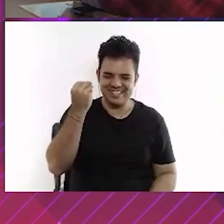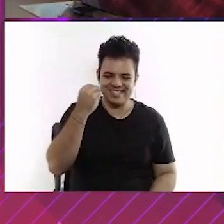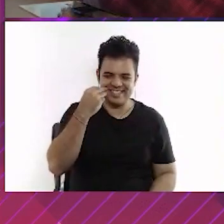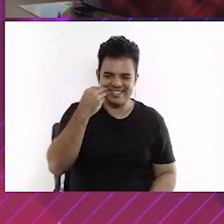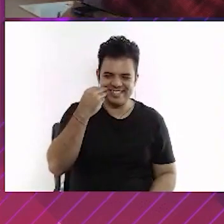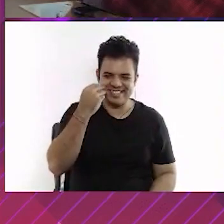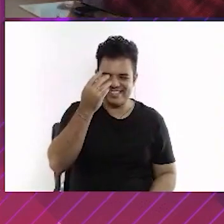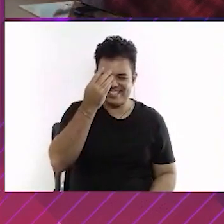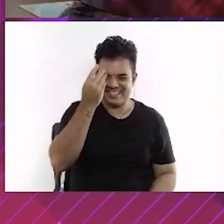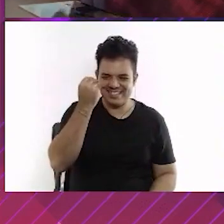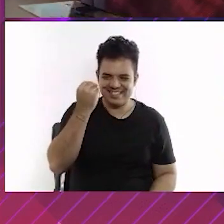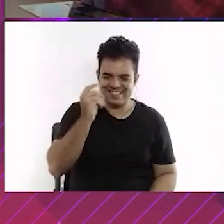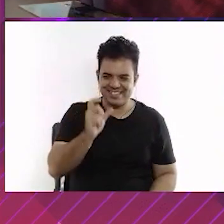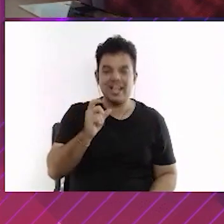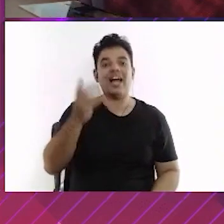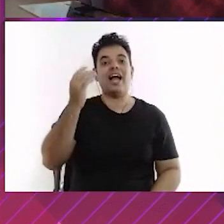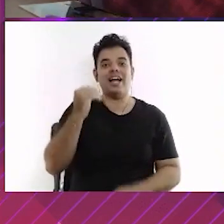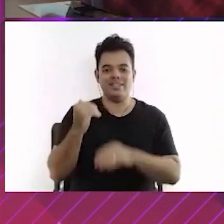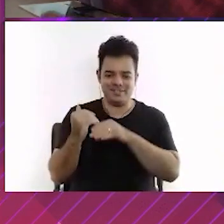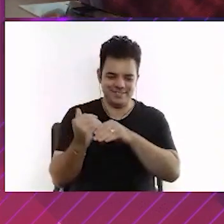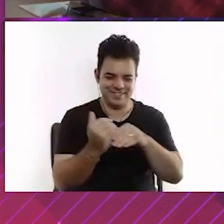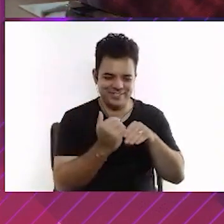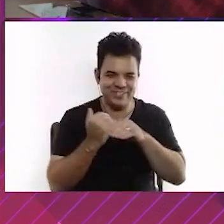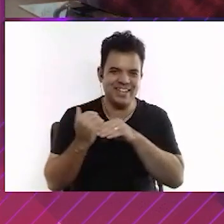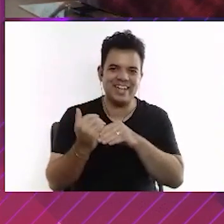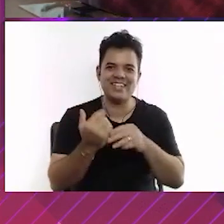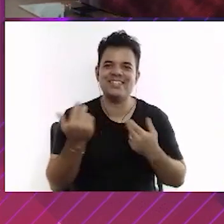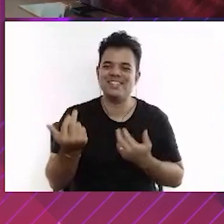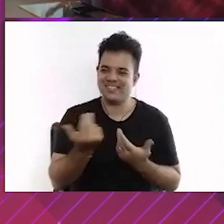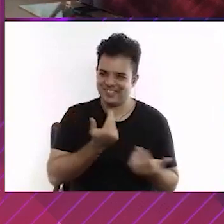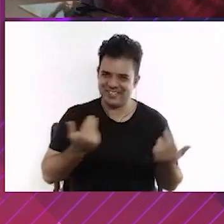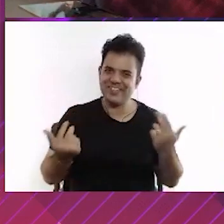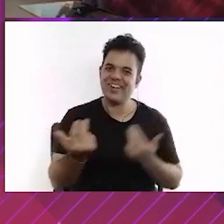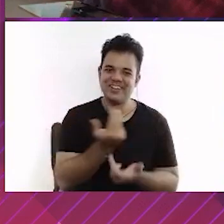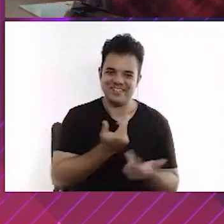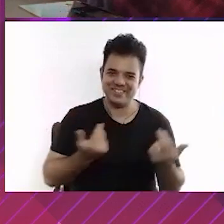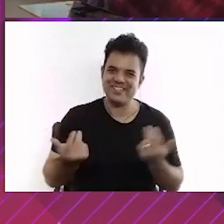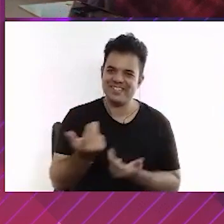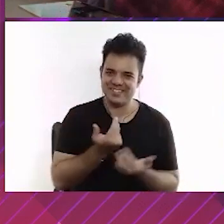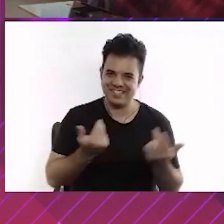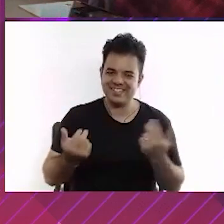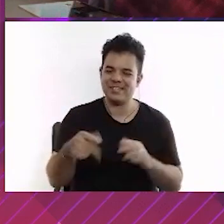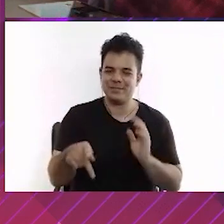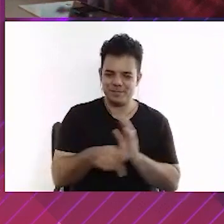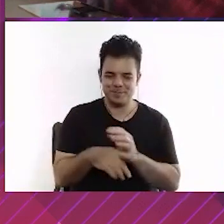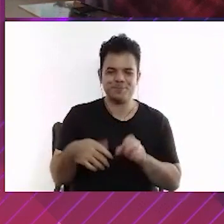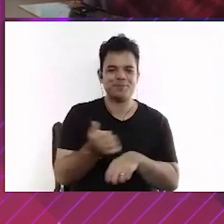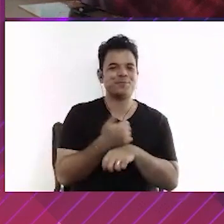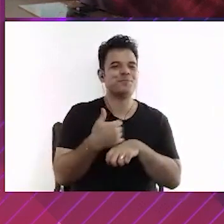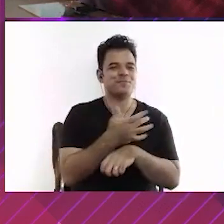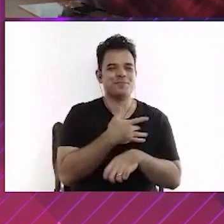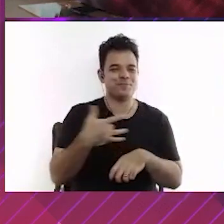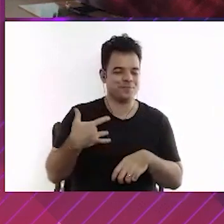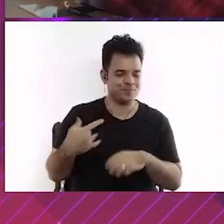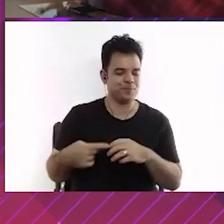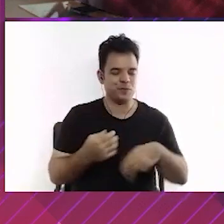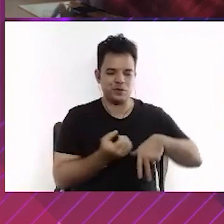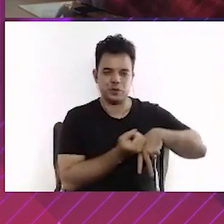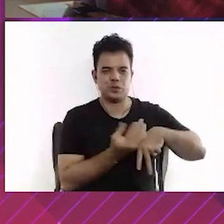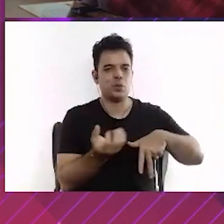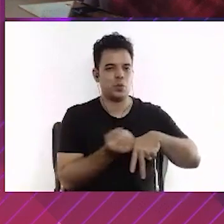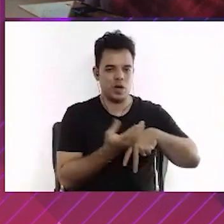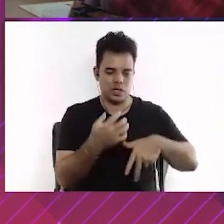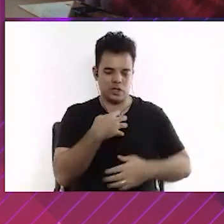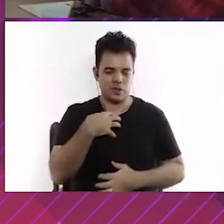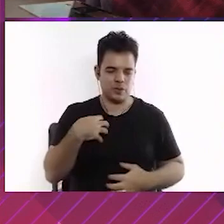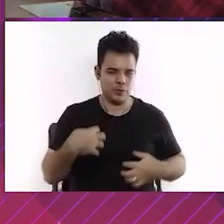Esqueci a palavra agora. Nivelada de todos os profissionais de saúde sobre essa questão de doação de órgãos. E caso o